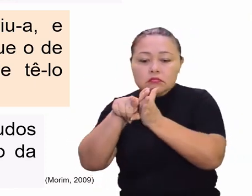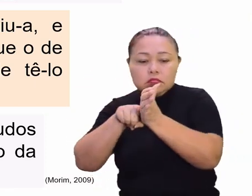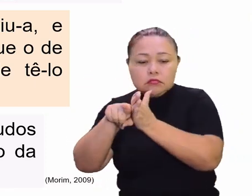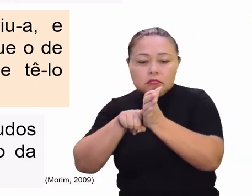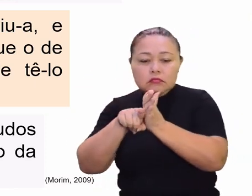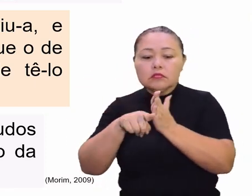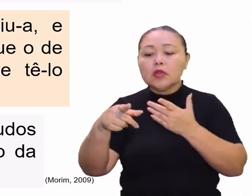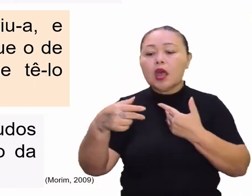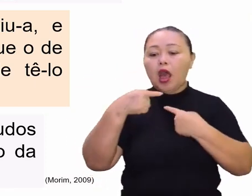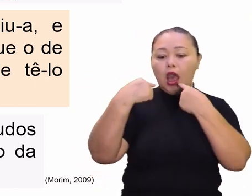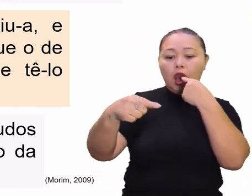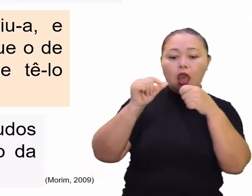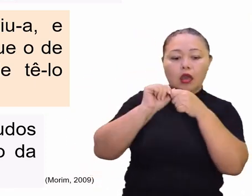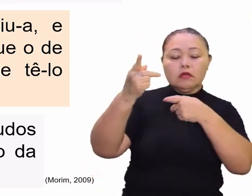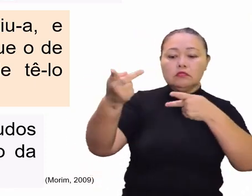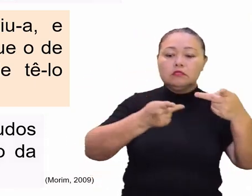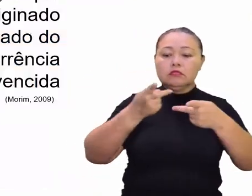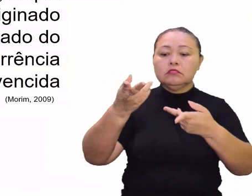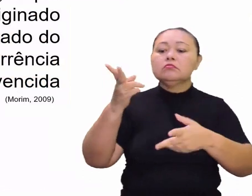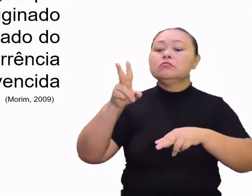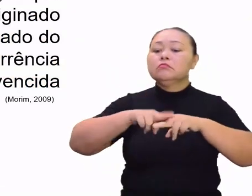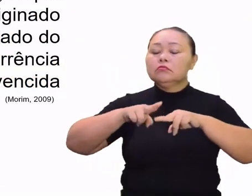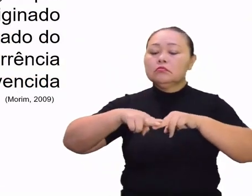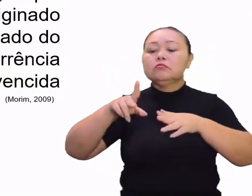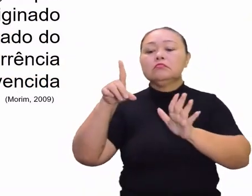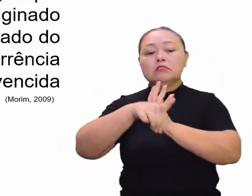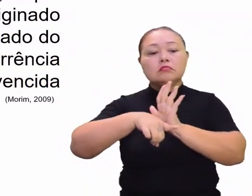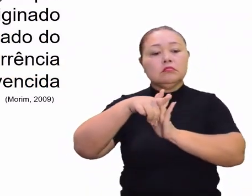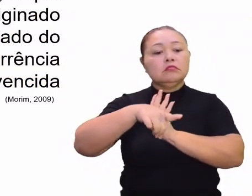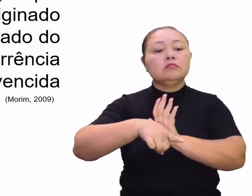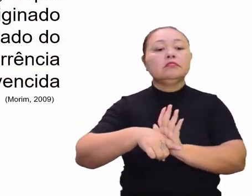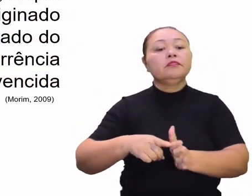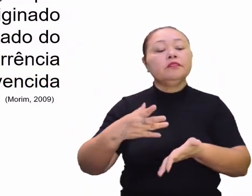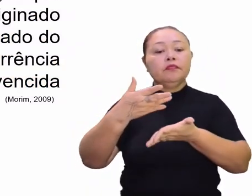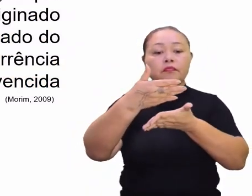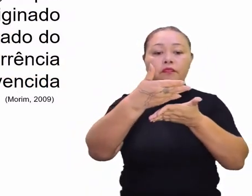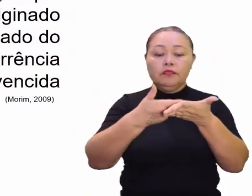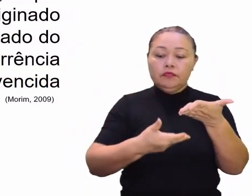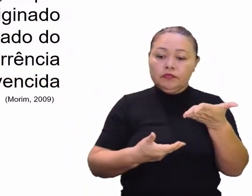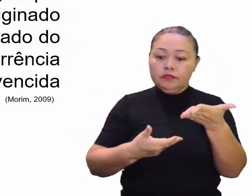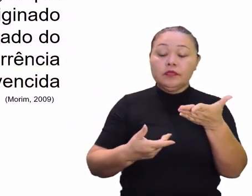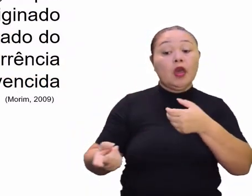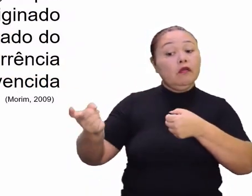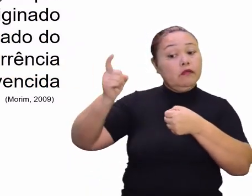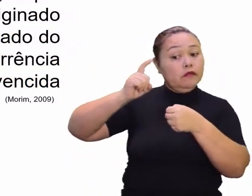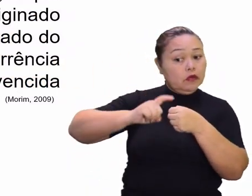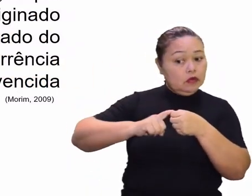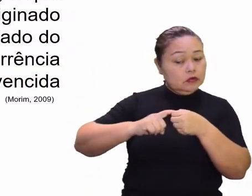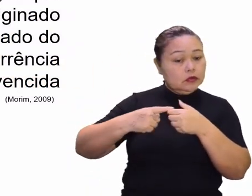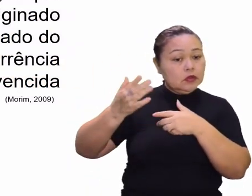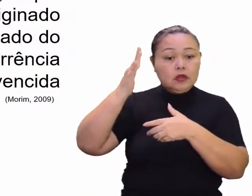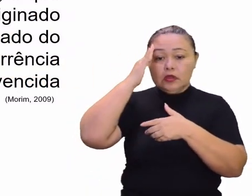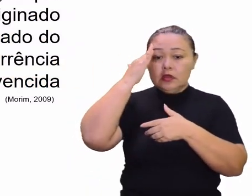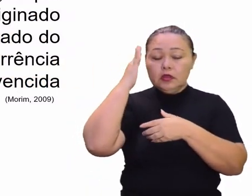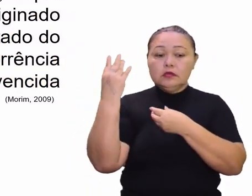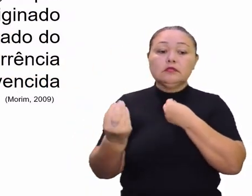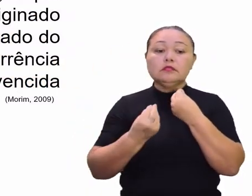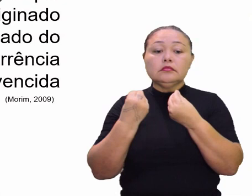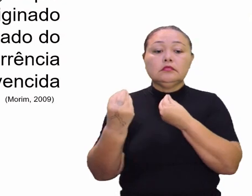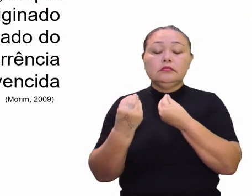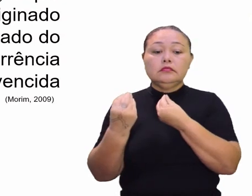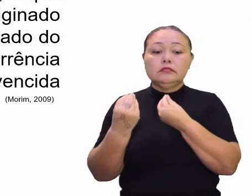a severas críticas ao projeto da ferrovia. E aí a gente volta para a gente poder